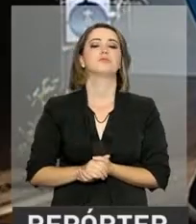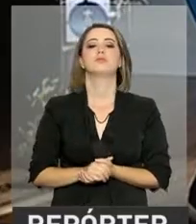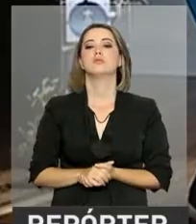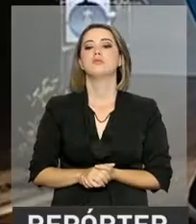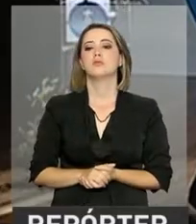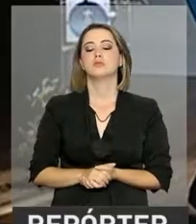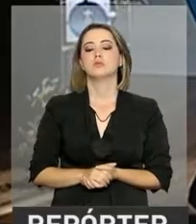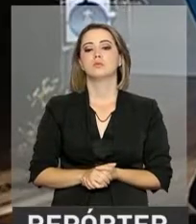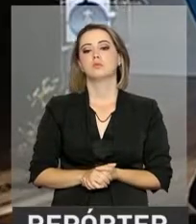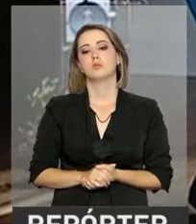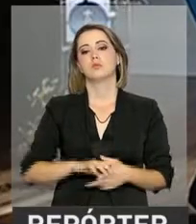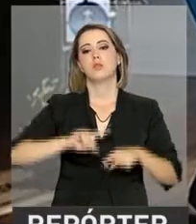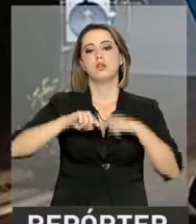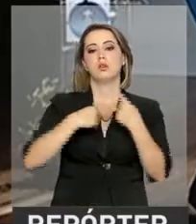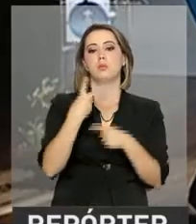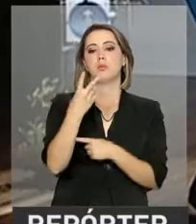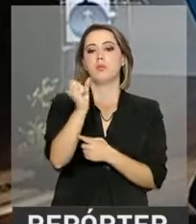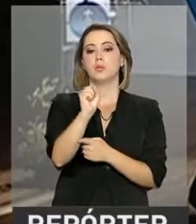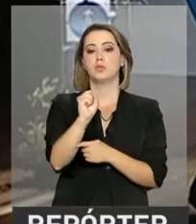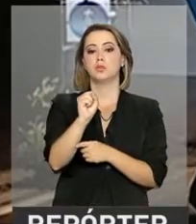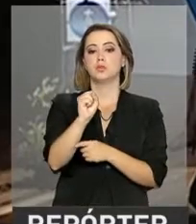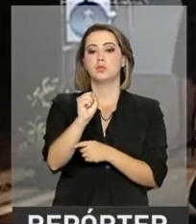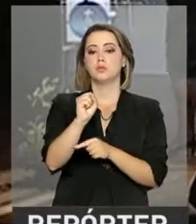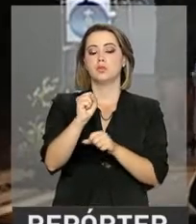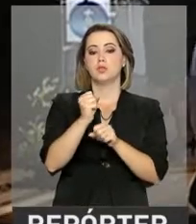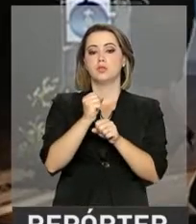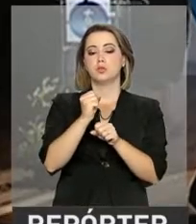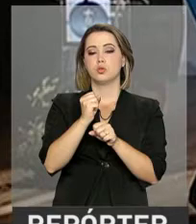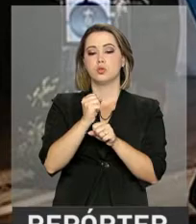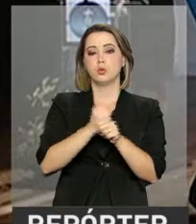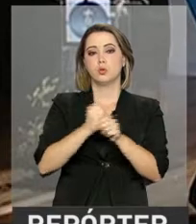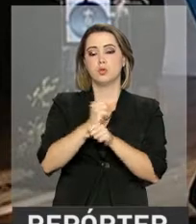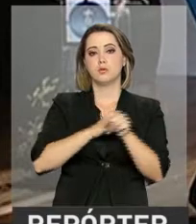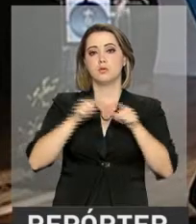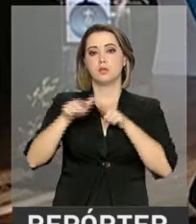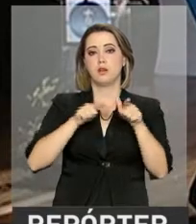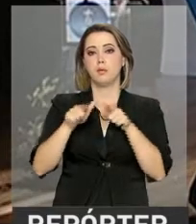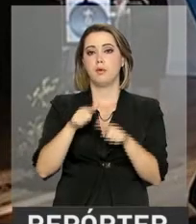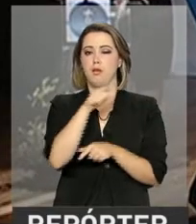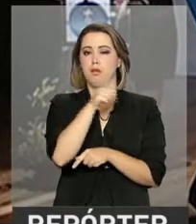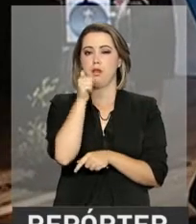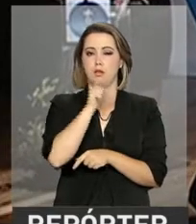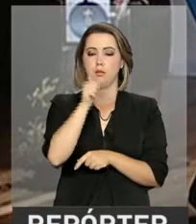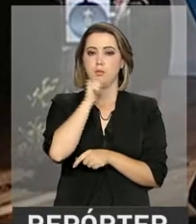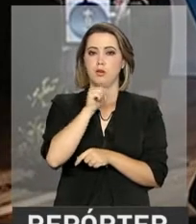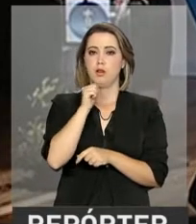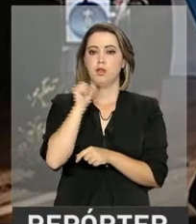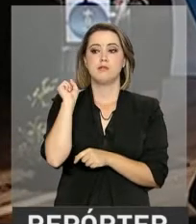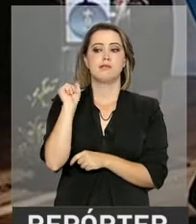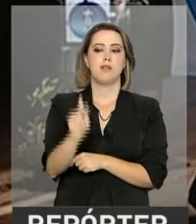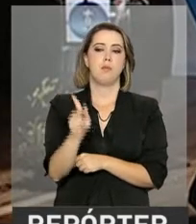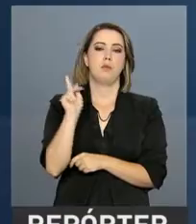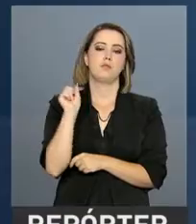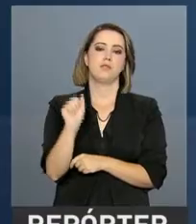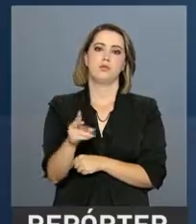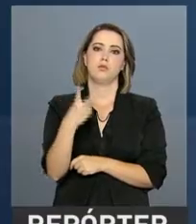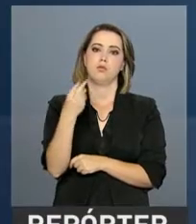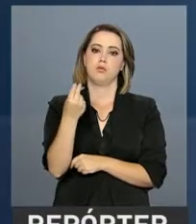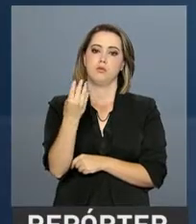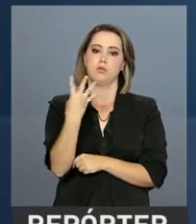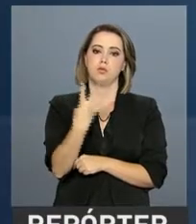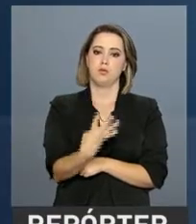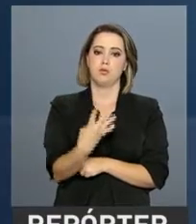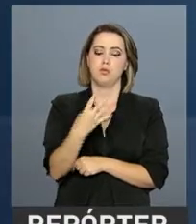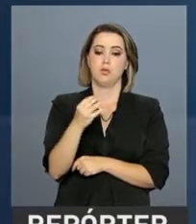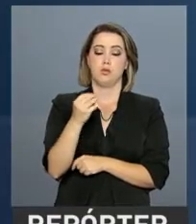depois de 28 anos de dedicação ao banco do brasil leda se aposentou em 2004 para cuidar da família mas nunca